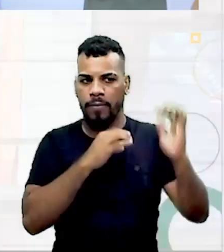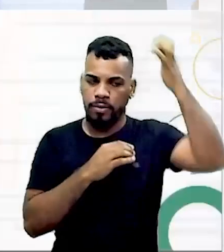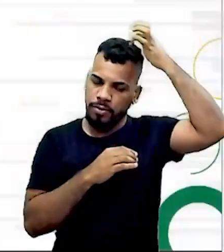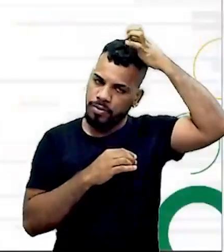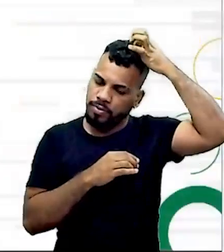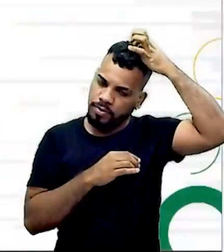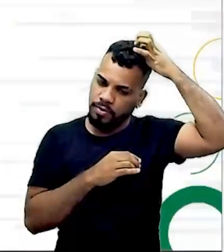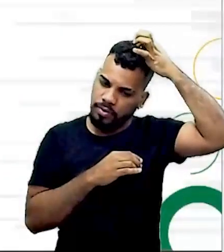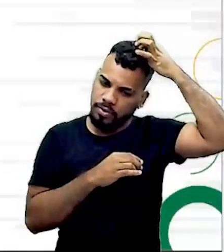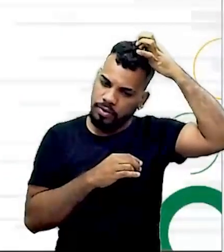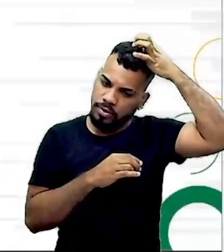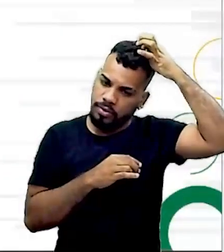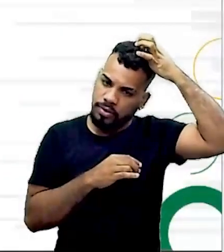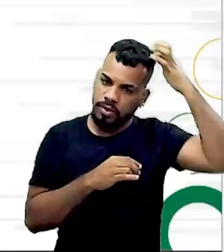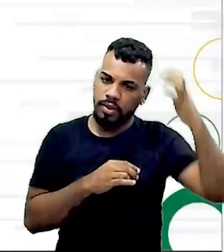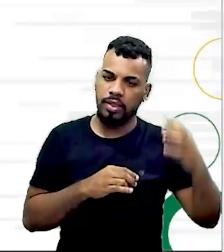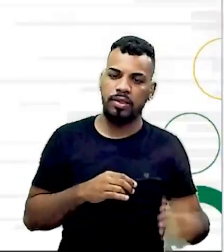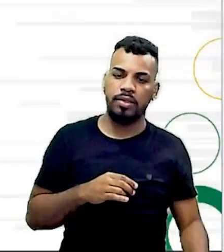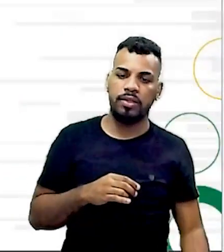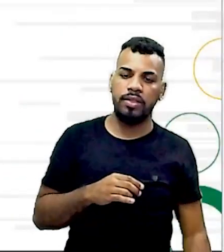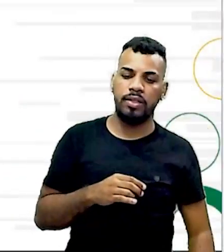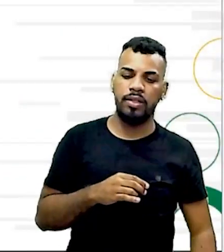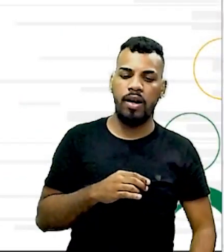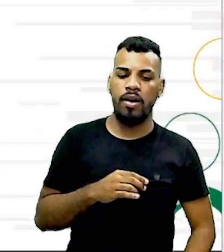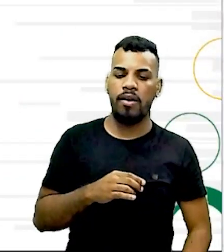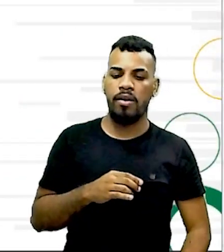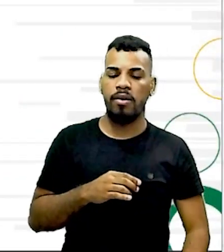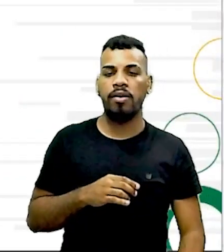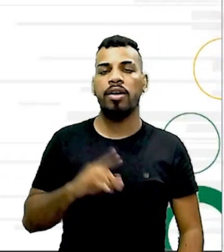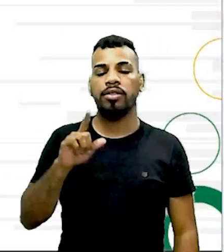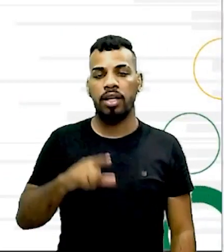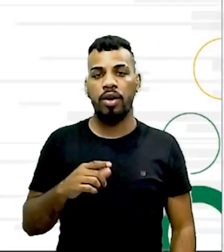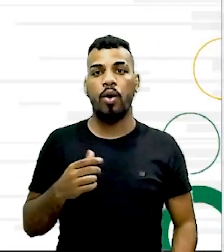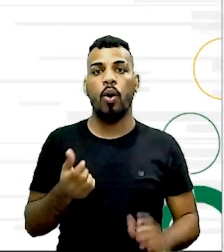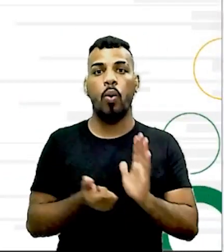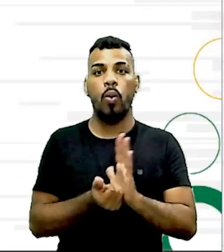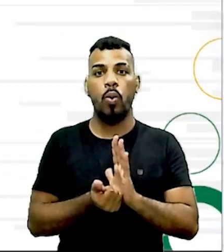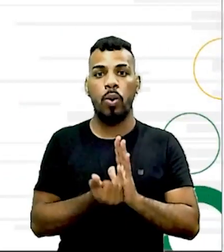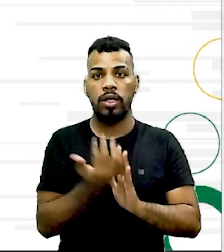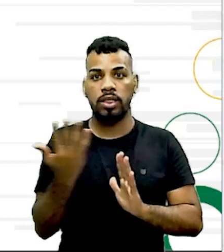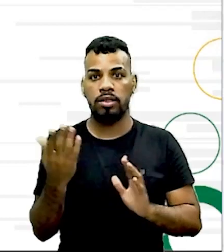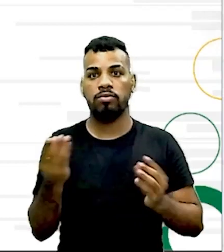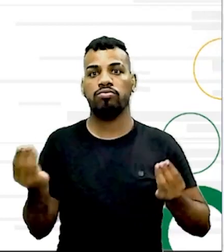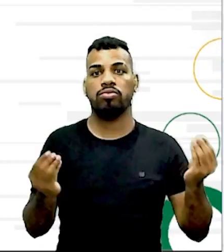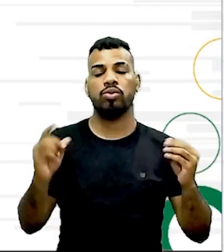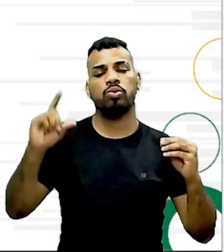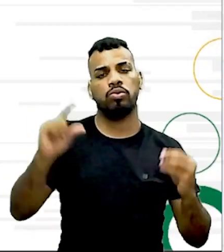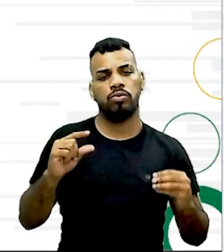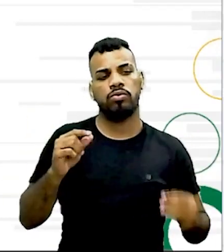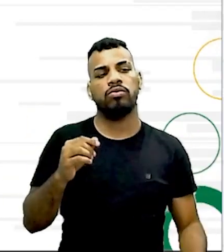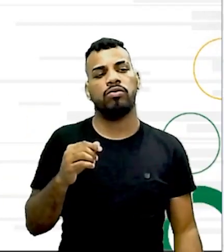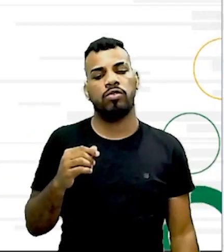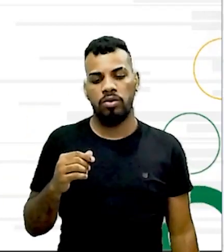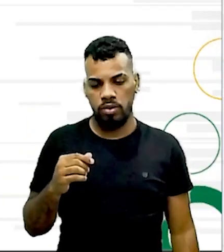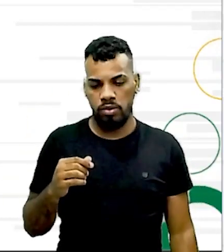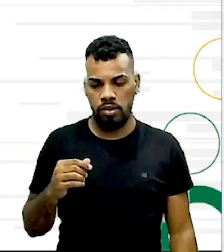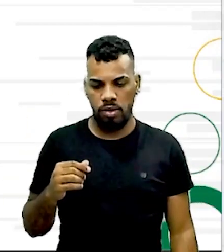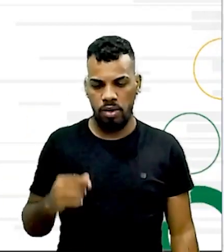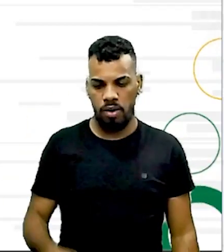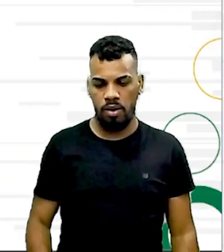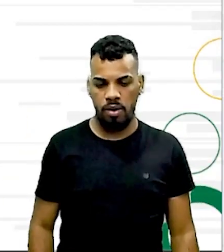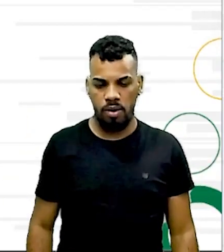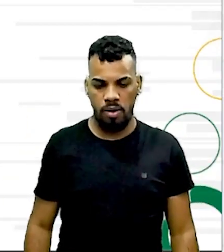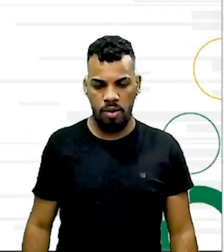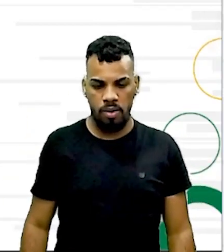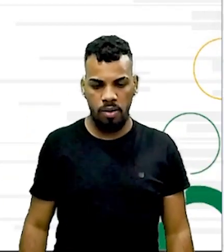fazer isso é usar a mínima quantidade de quadros possíveis. Por exemplo, da navezinha, ele